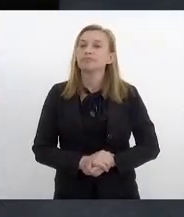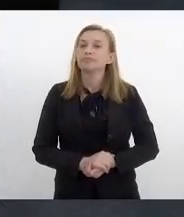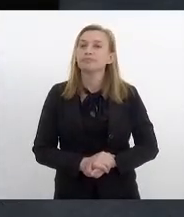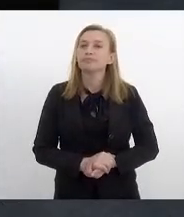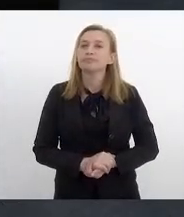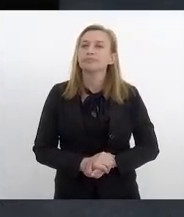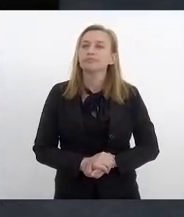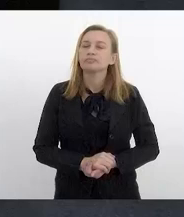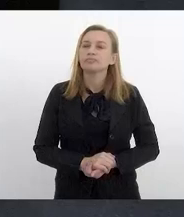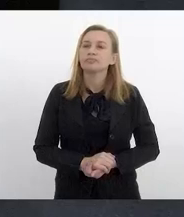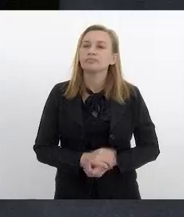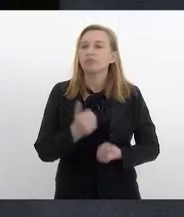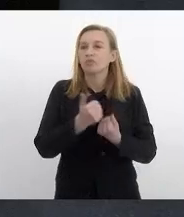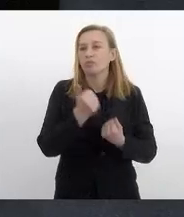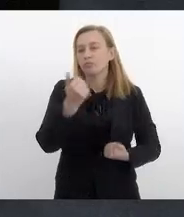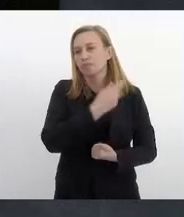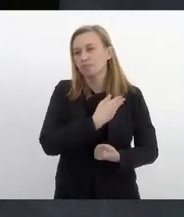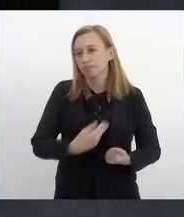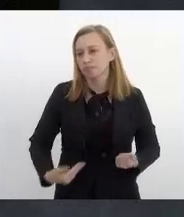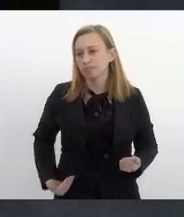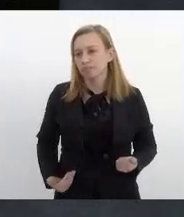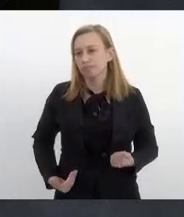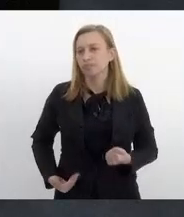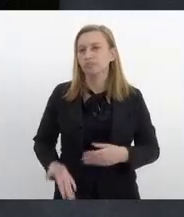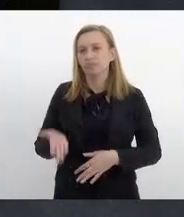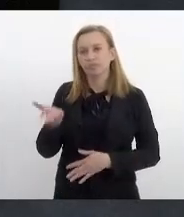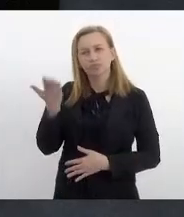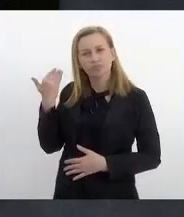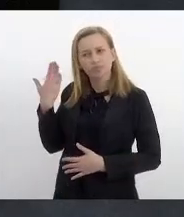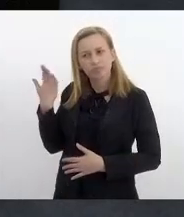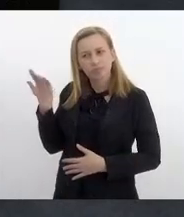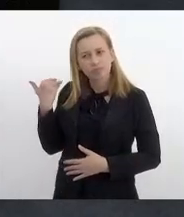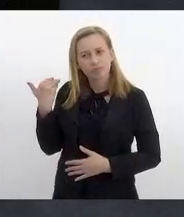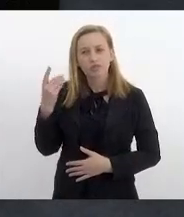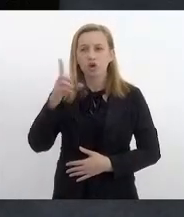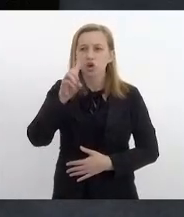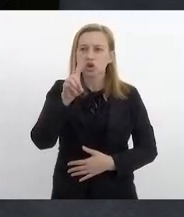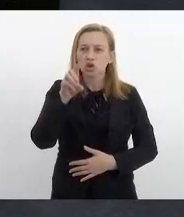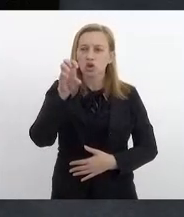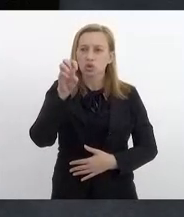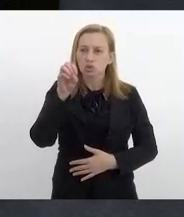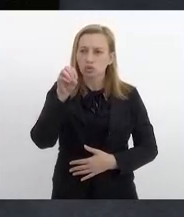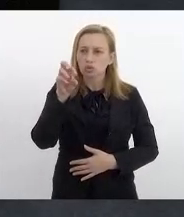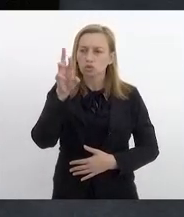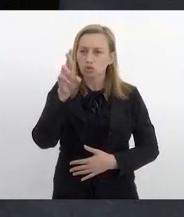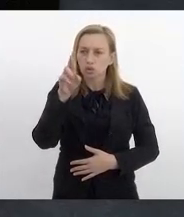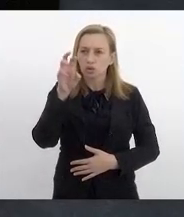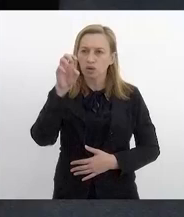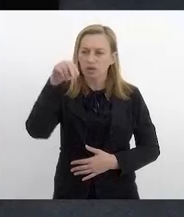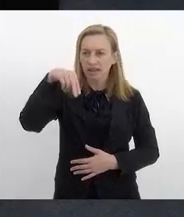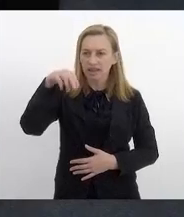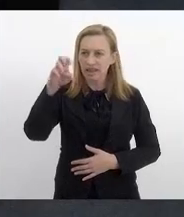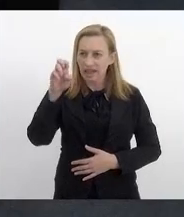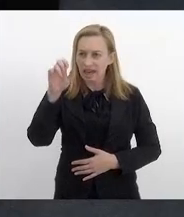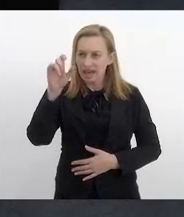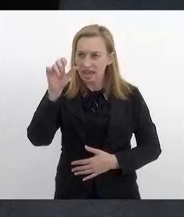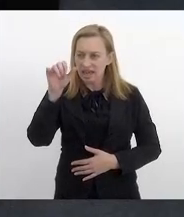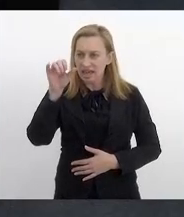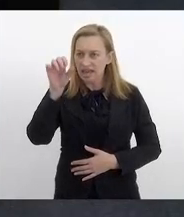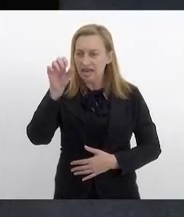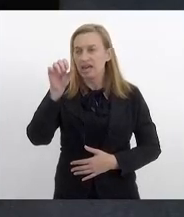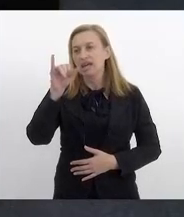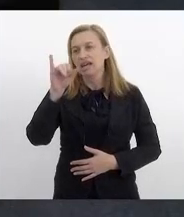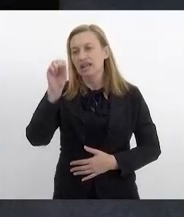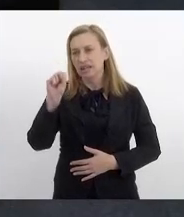O vice-governador e governador à época, Dornelles, declarou,